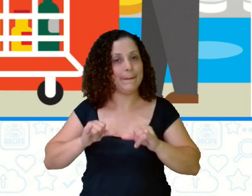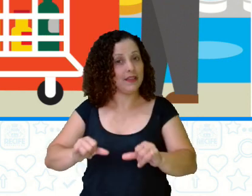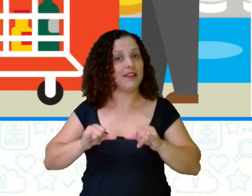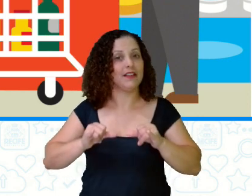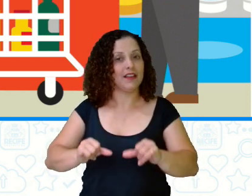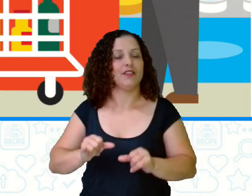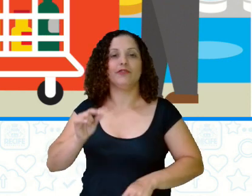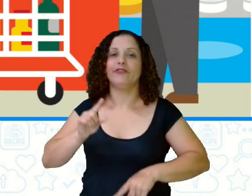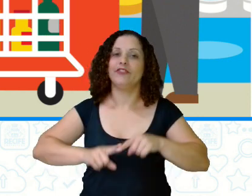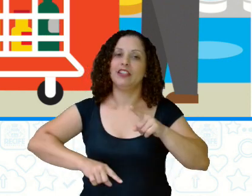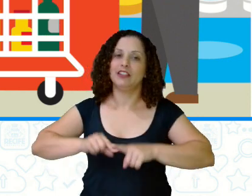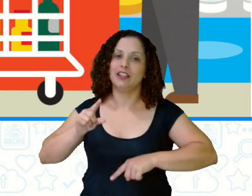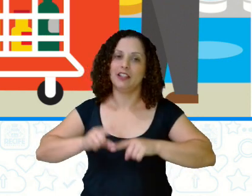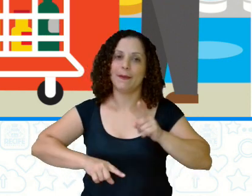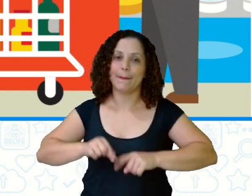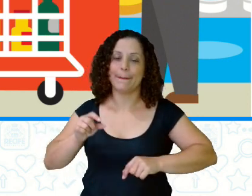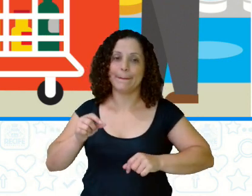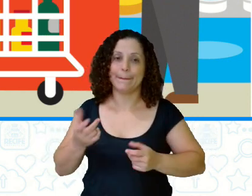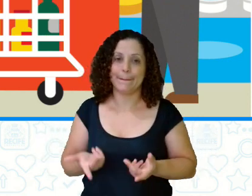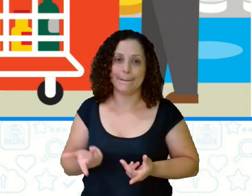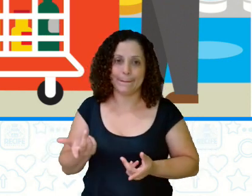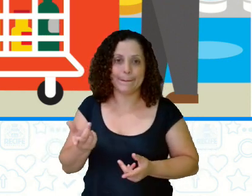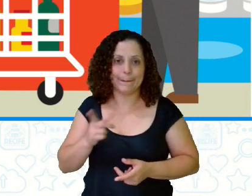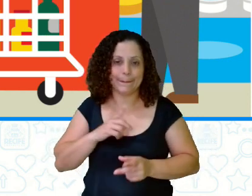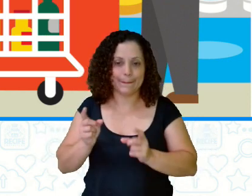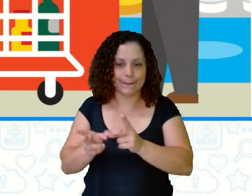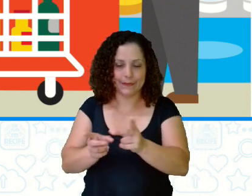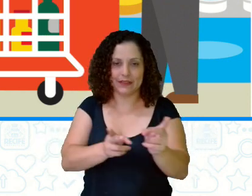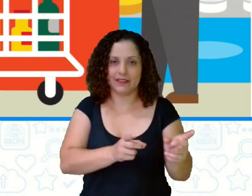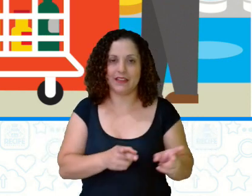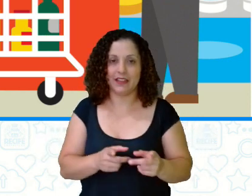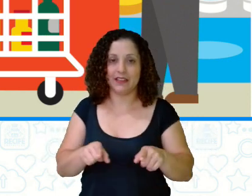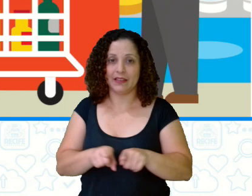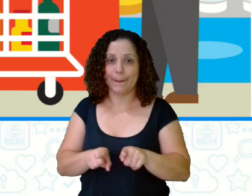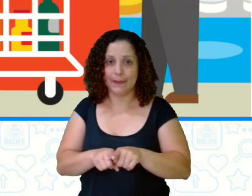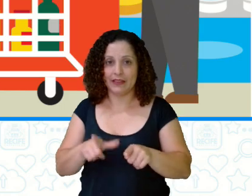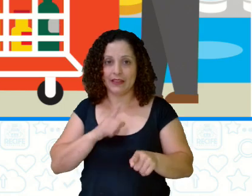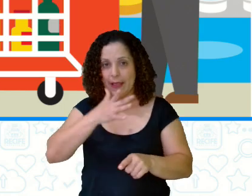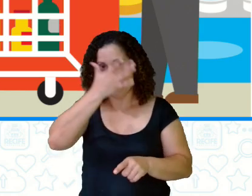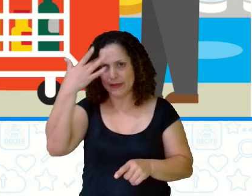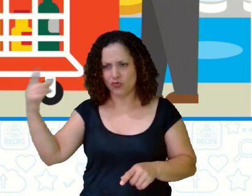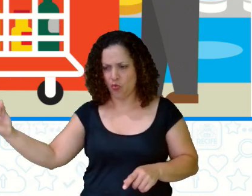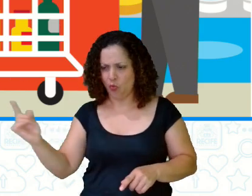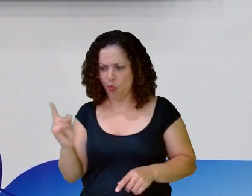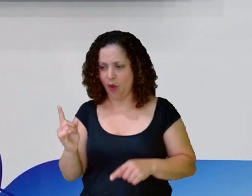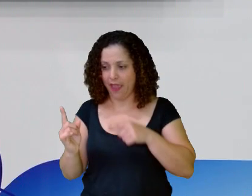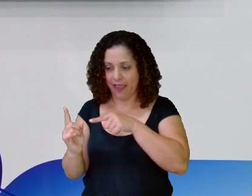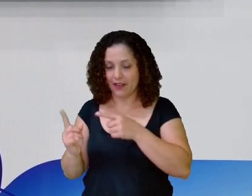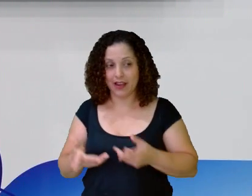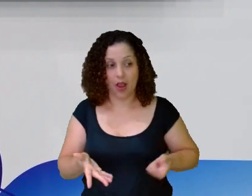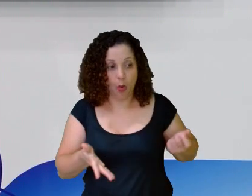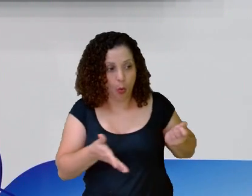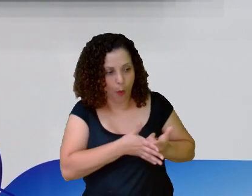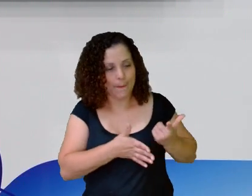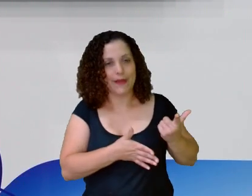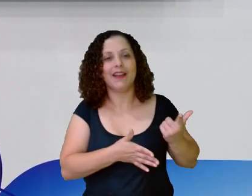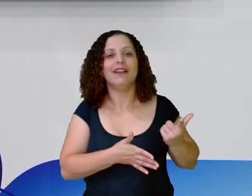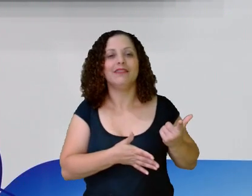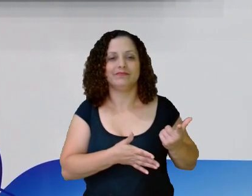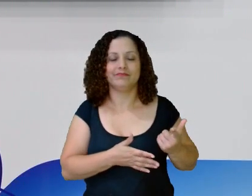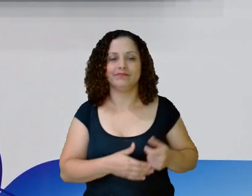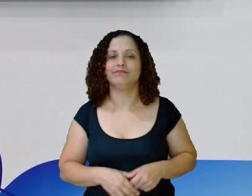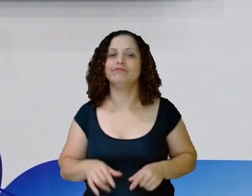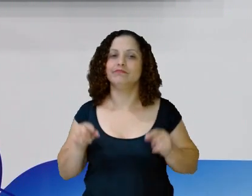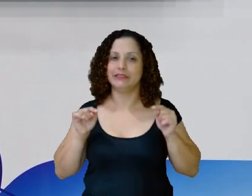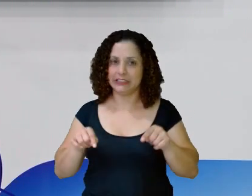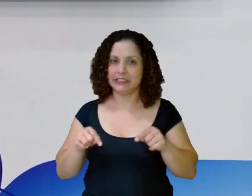vende o produto e tem a pessoa que está ali comprando o produto. E é isso que a gente vai encontrar na